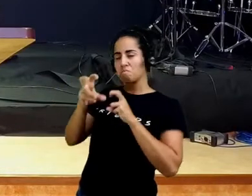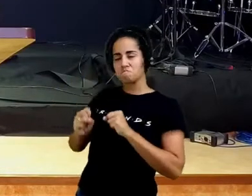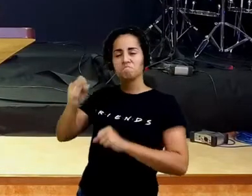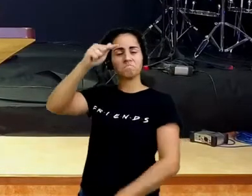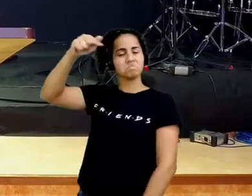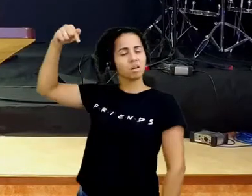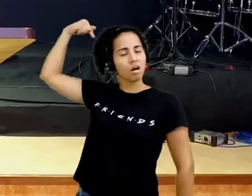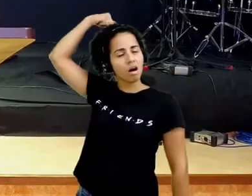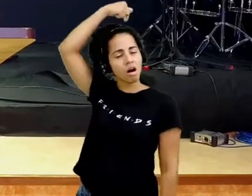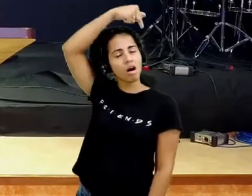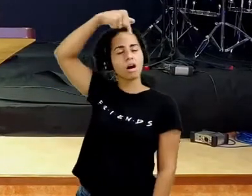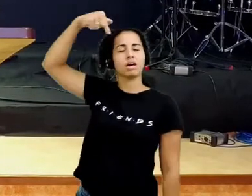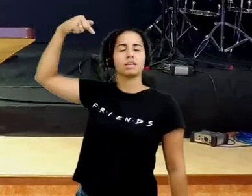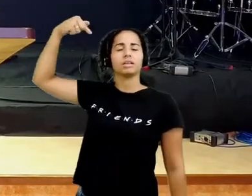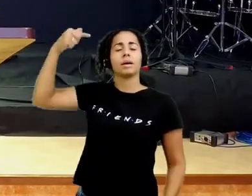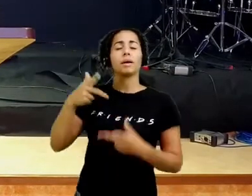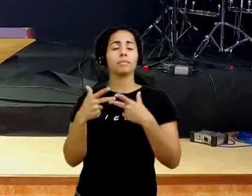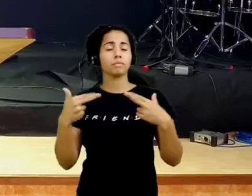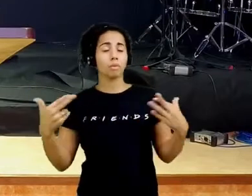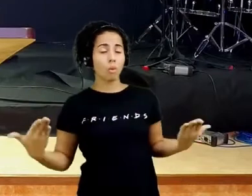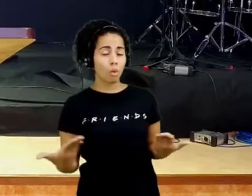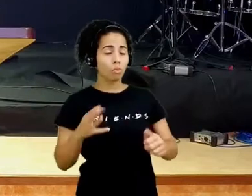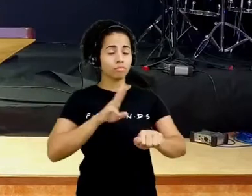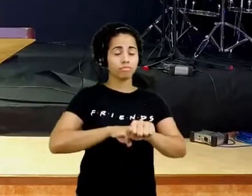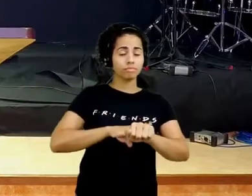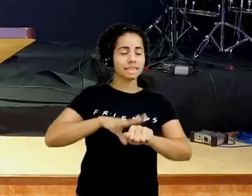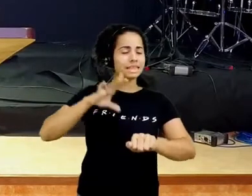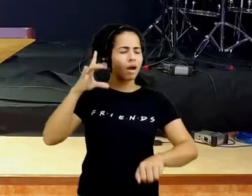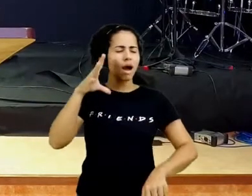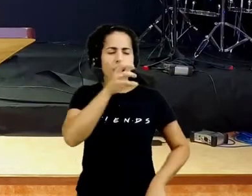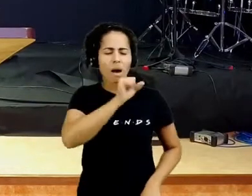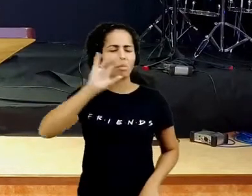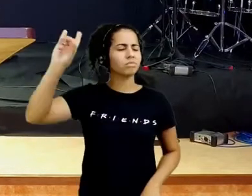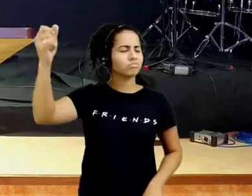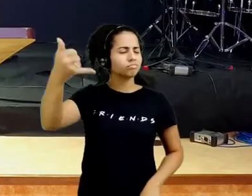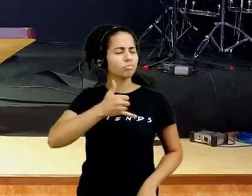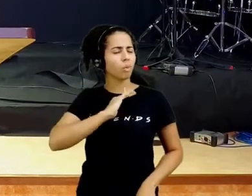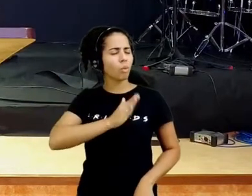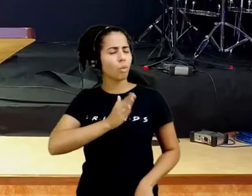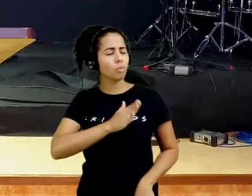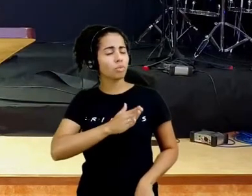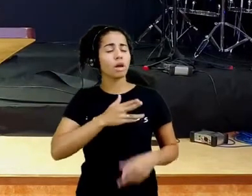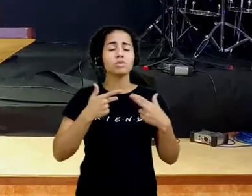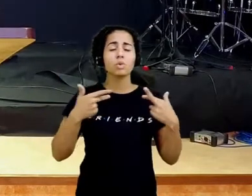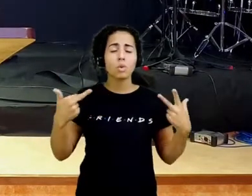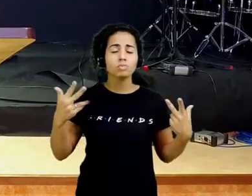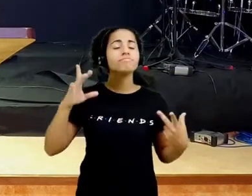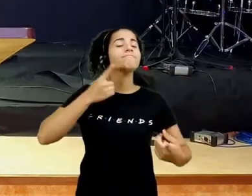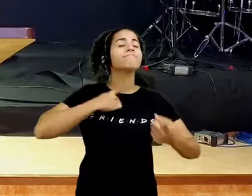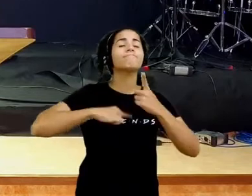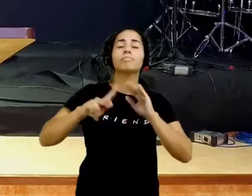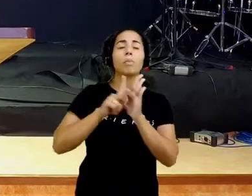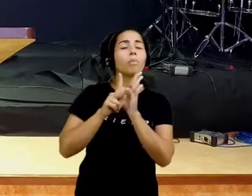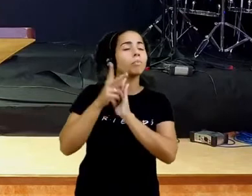santa, para que nesse instante o Senhor venha falar aos nossos corações aquilo que o Senhor